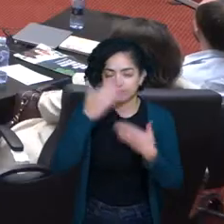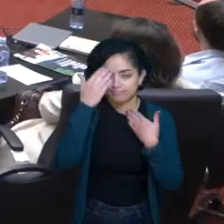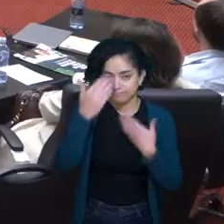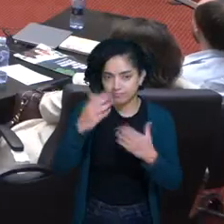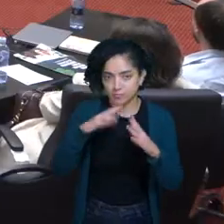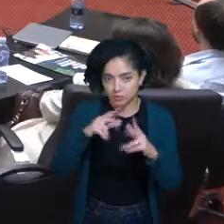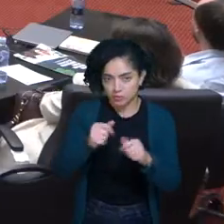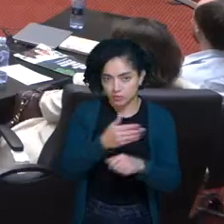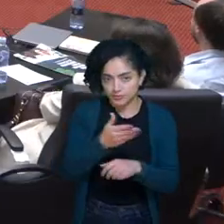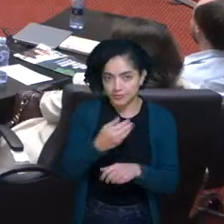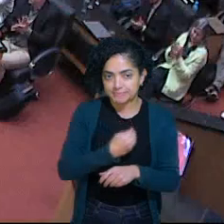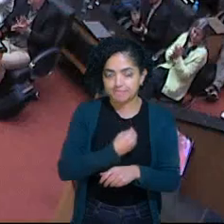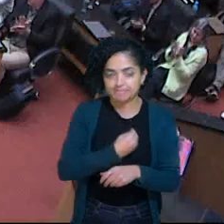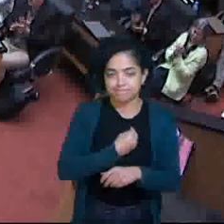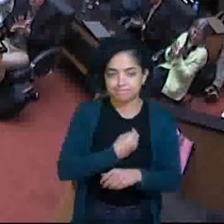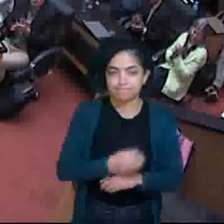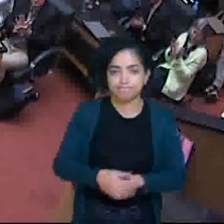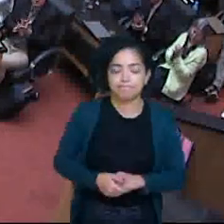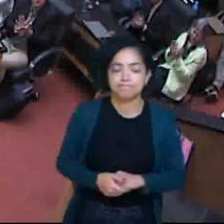aqui